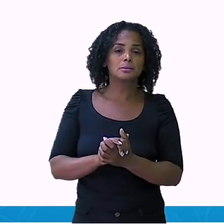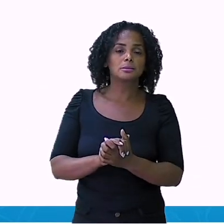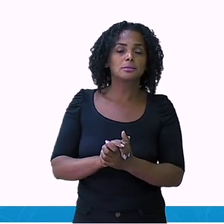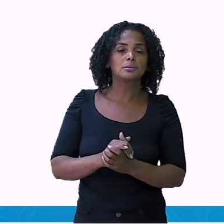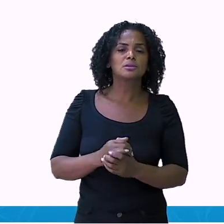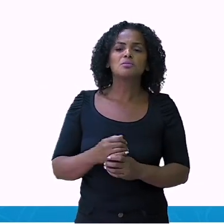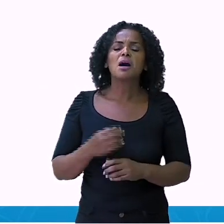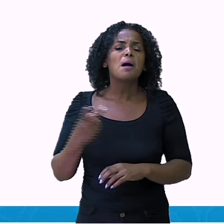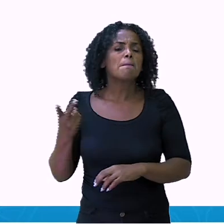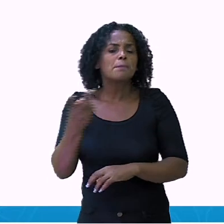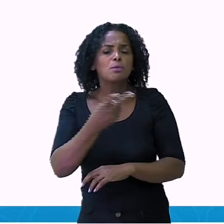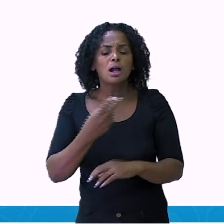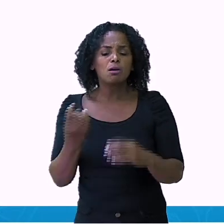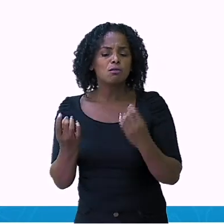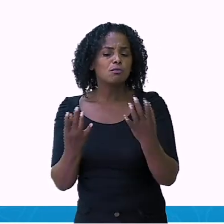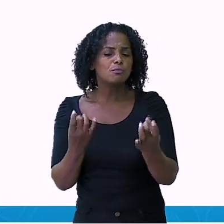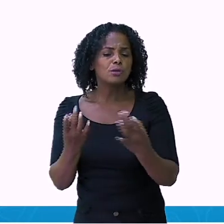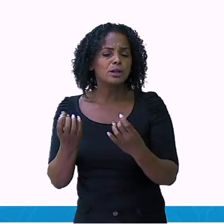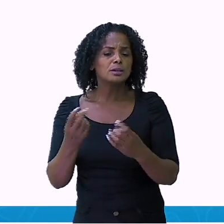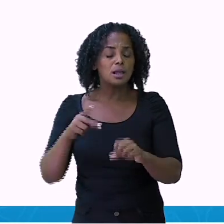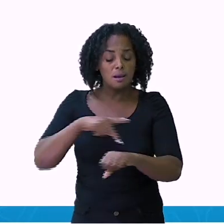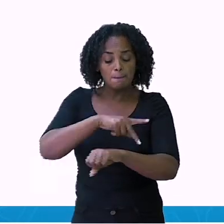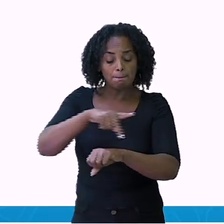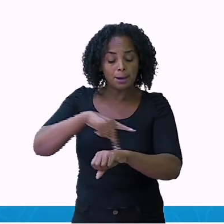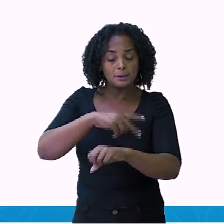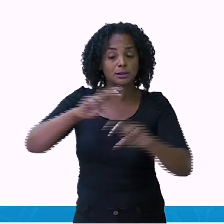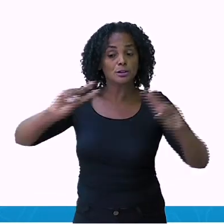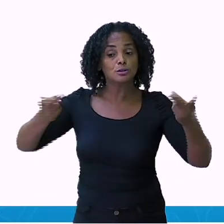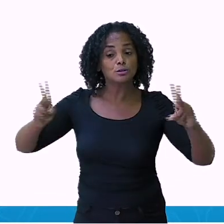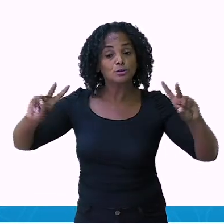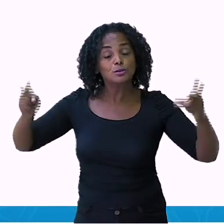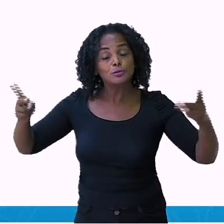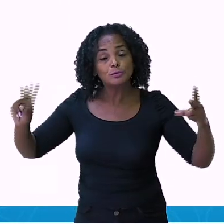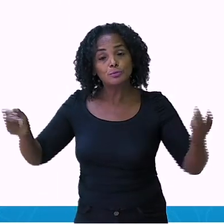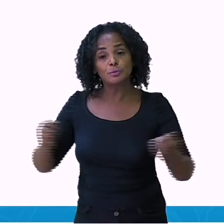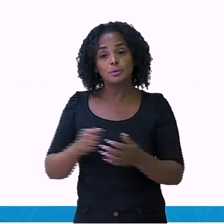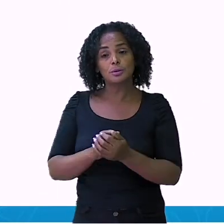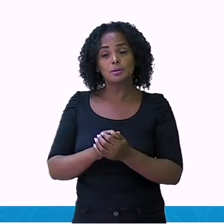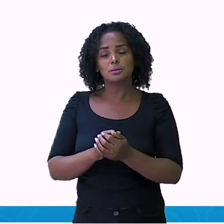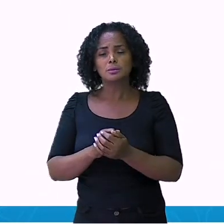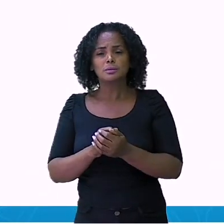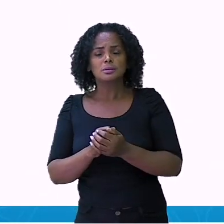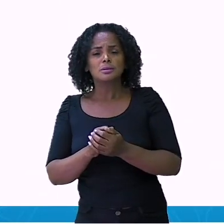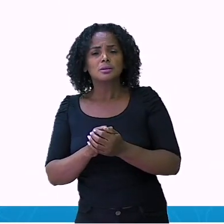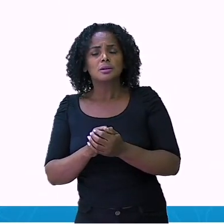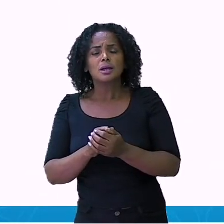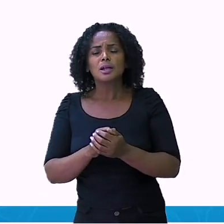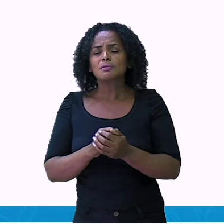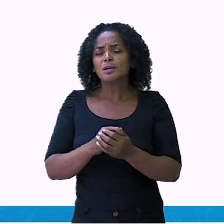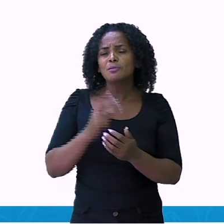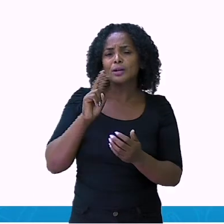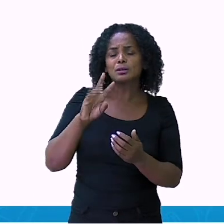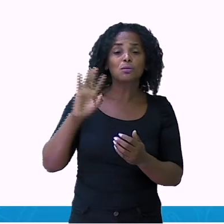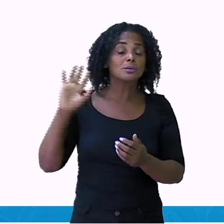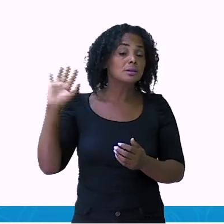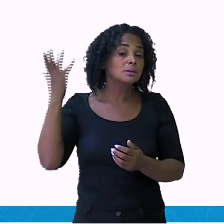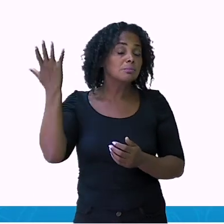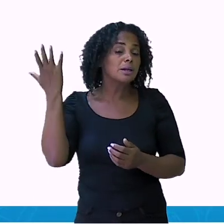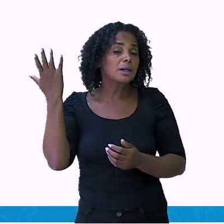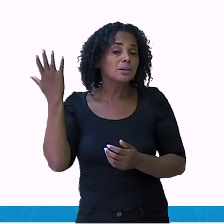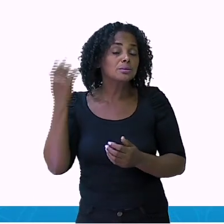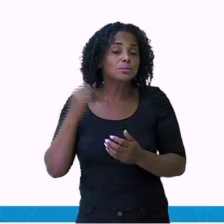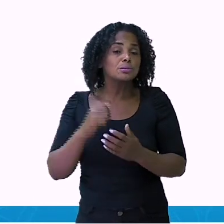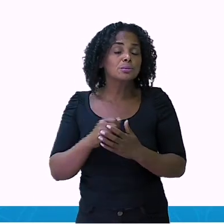procurar ou vender para um país diferente. E ele vai acompanhando o quê? Os acontecimentos internacionais